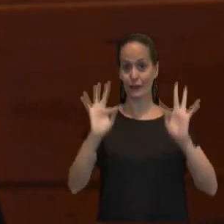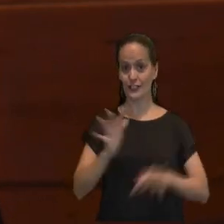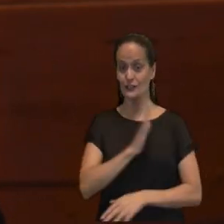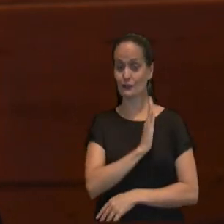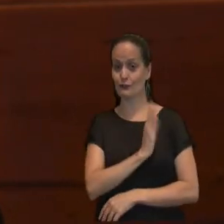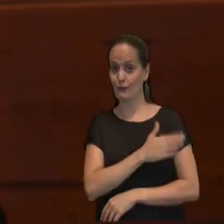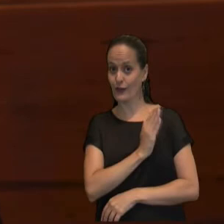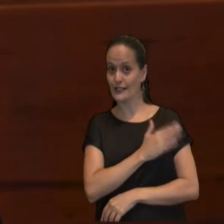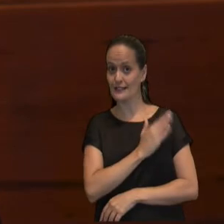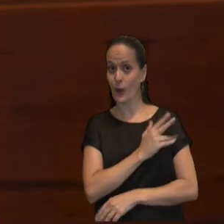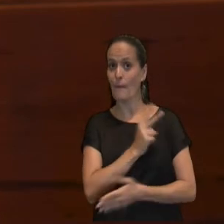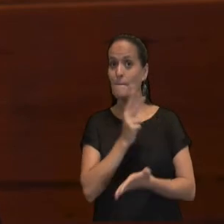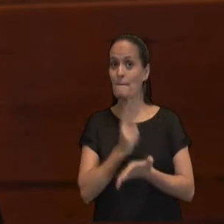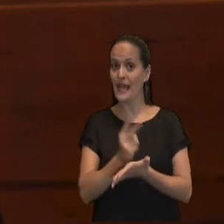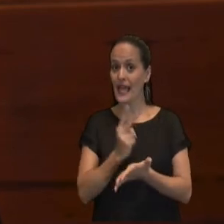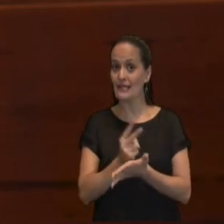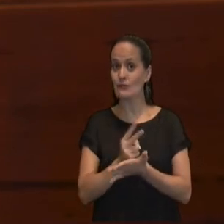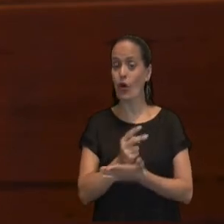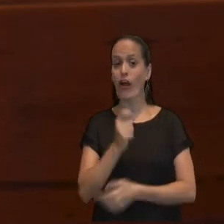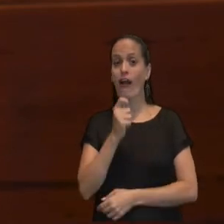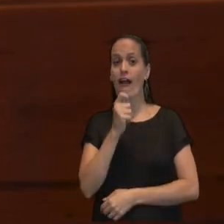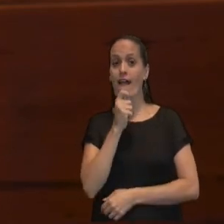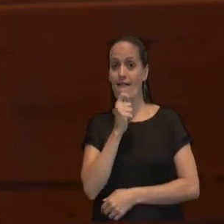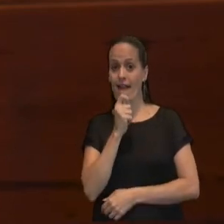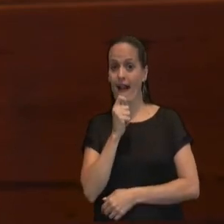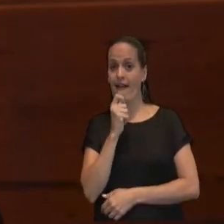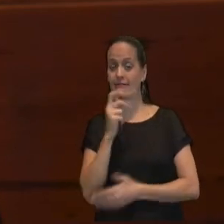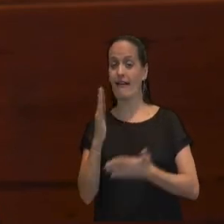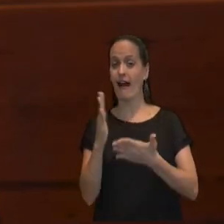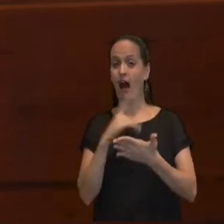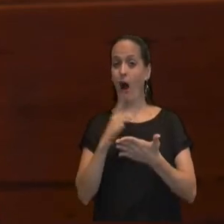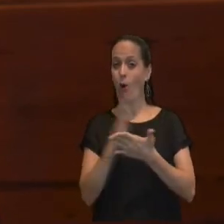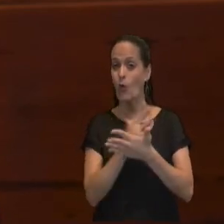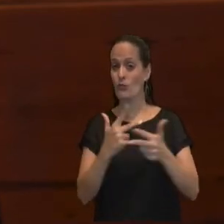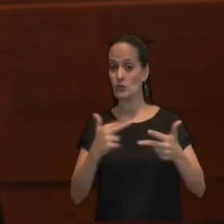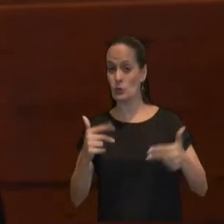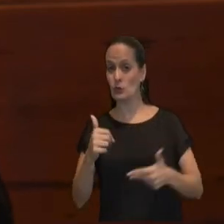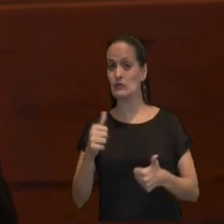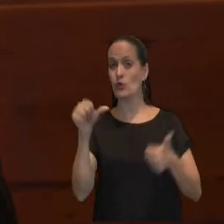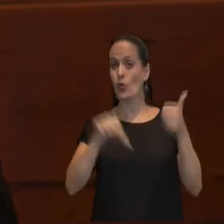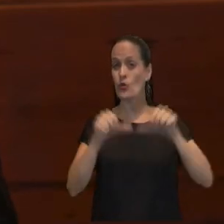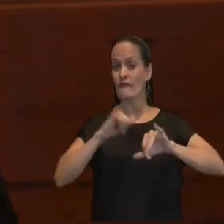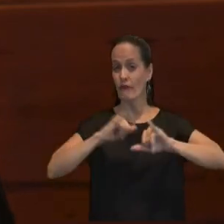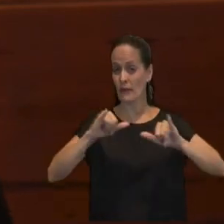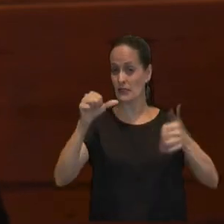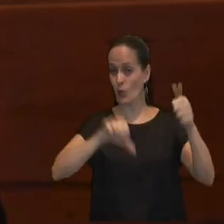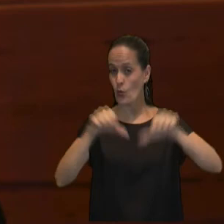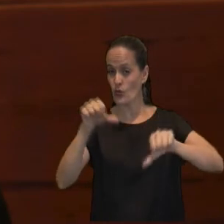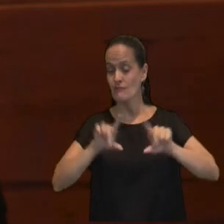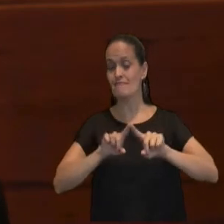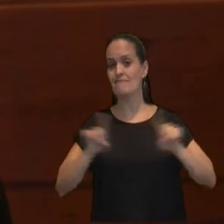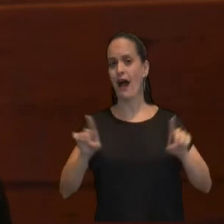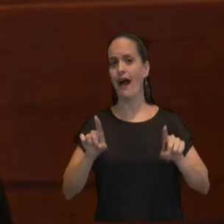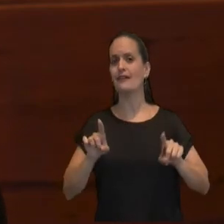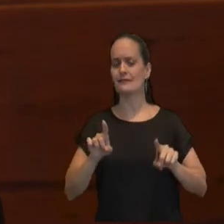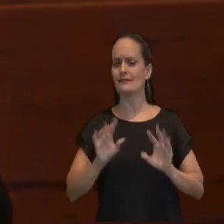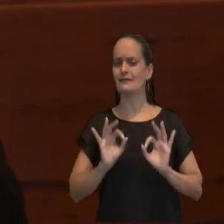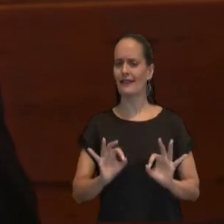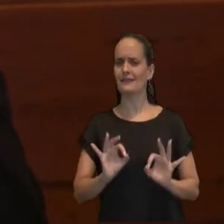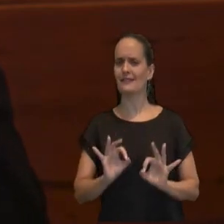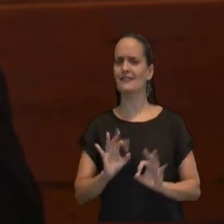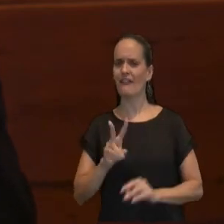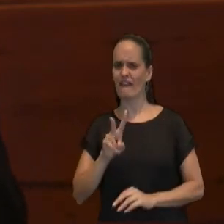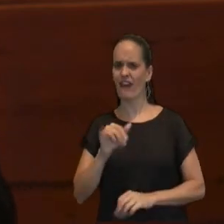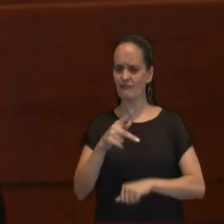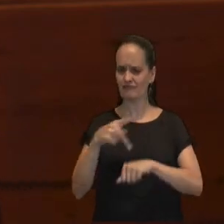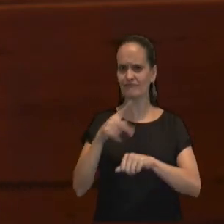coração, ainda que com os resultados negativos e ruins em algumas áreas, mas nós cremos que nós haveremos de recuperar, esta